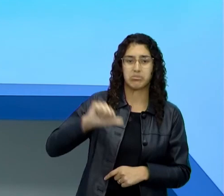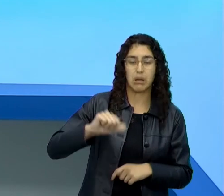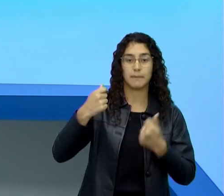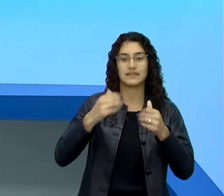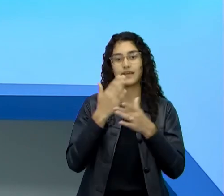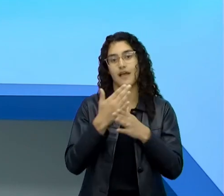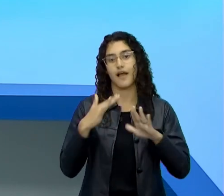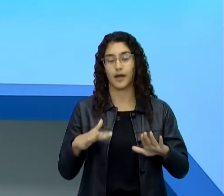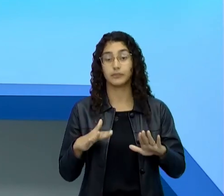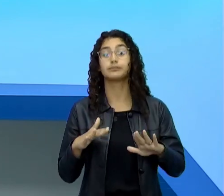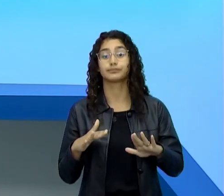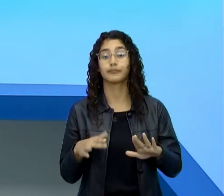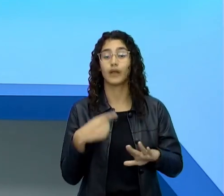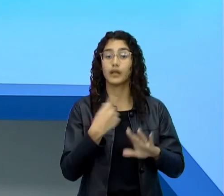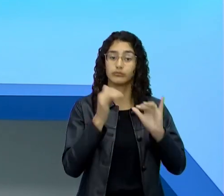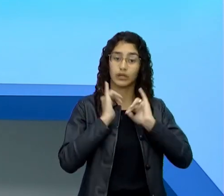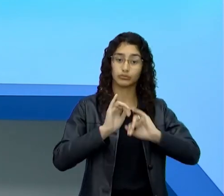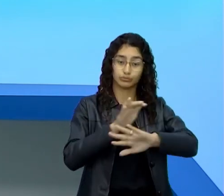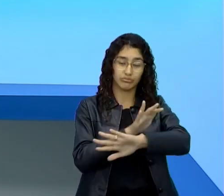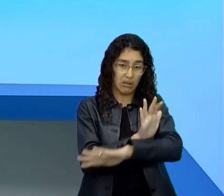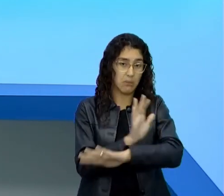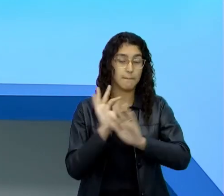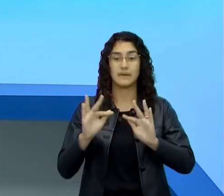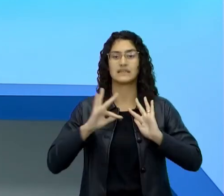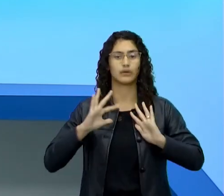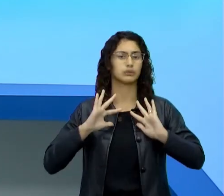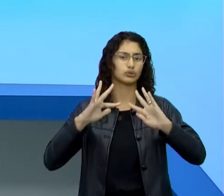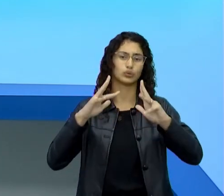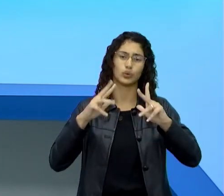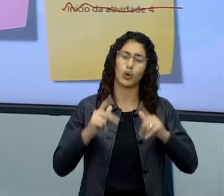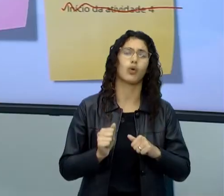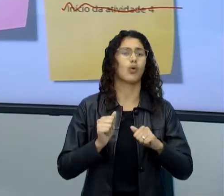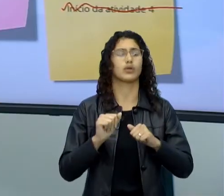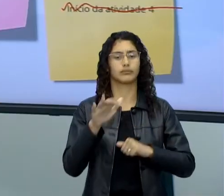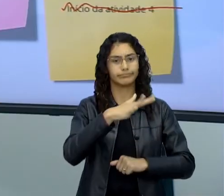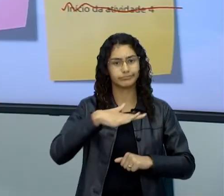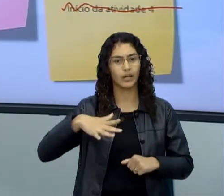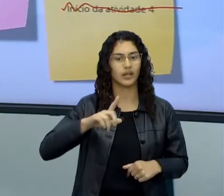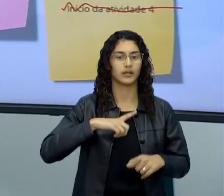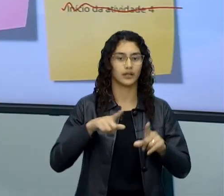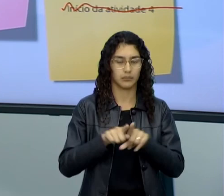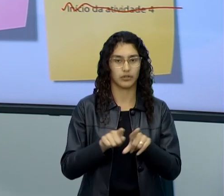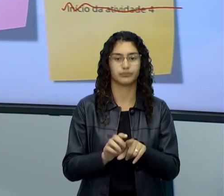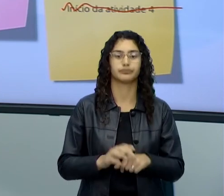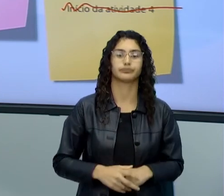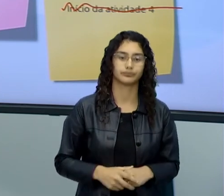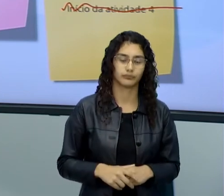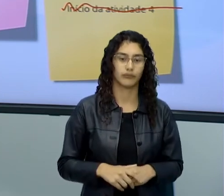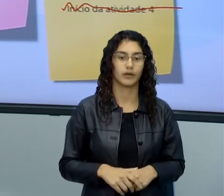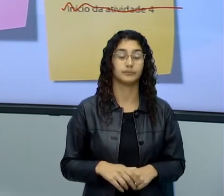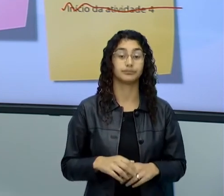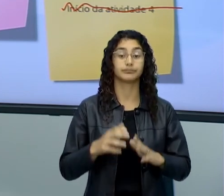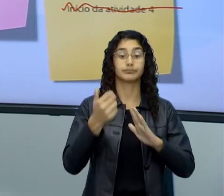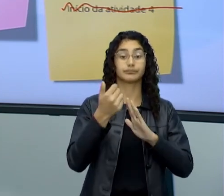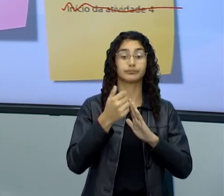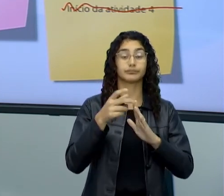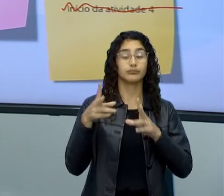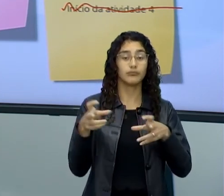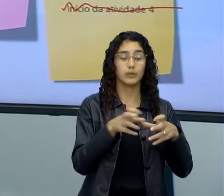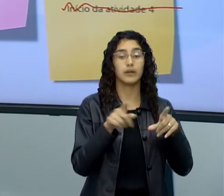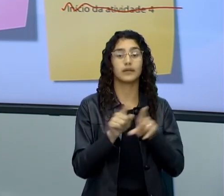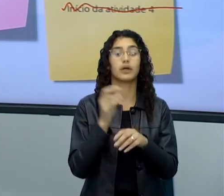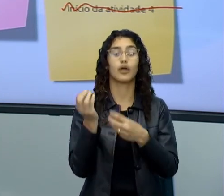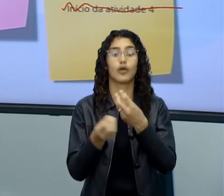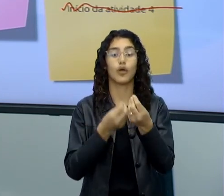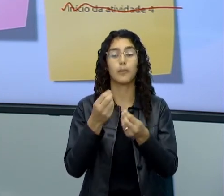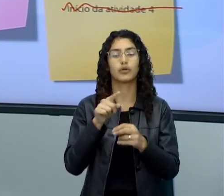que acabe. Isso a gente está falando do racismo, mas isso cabe para todas as outras lutas necessárias. Todas as representatividades. E analisar como